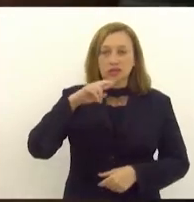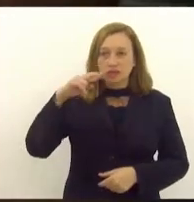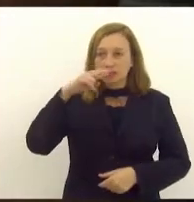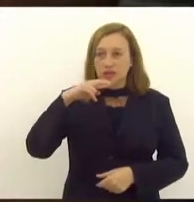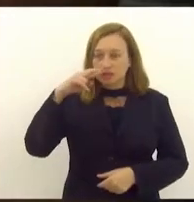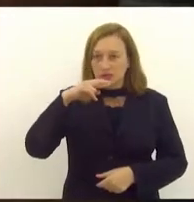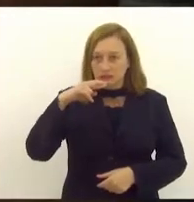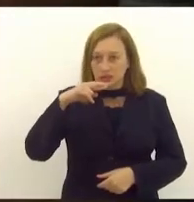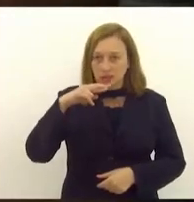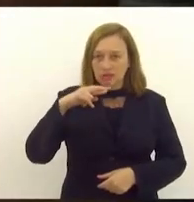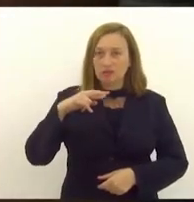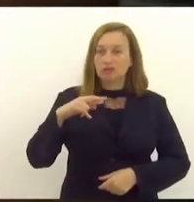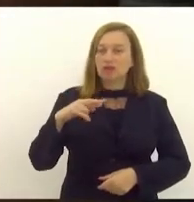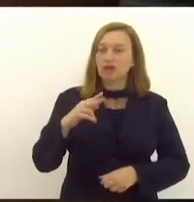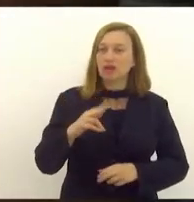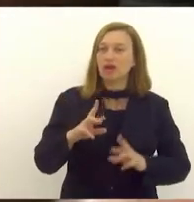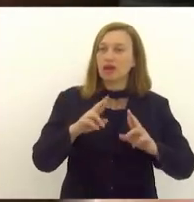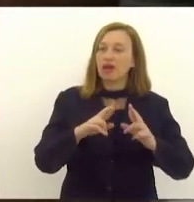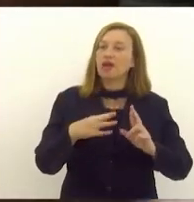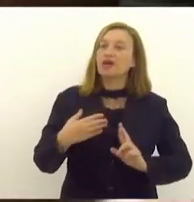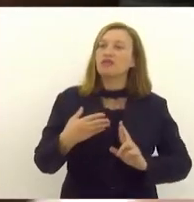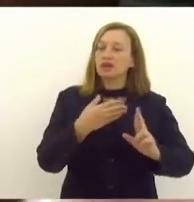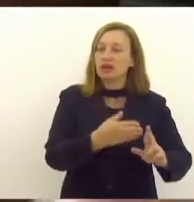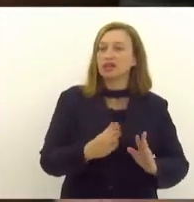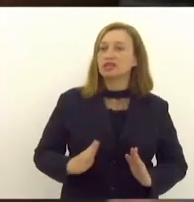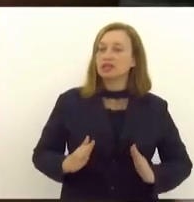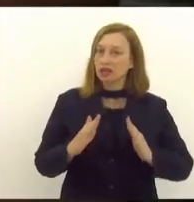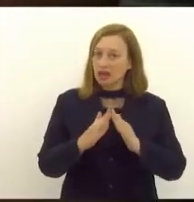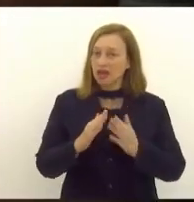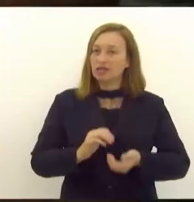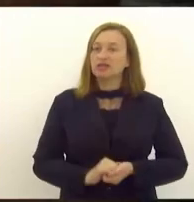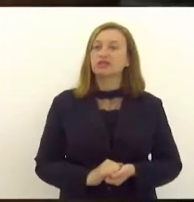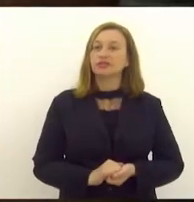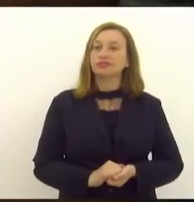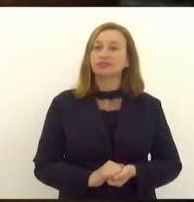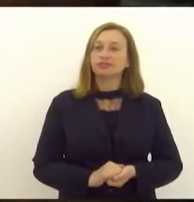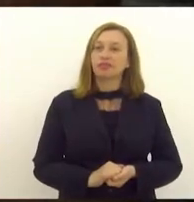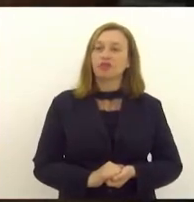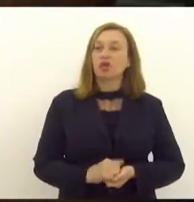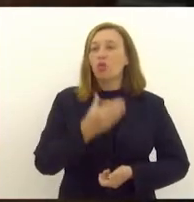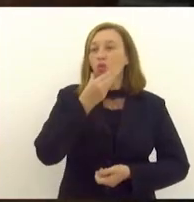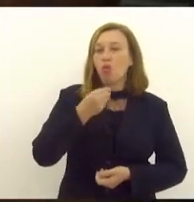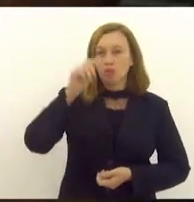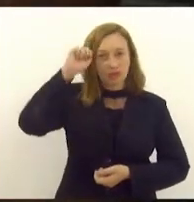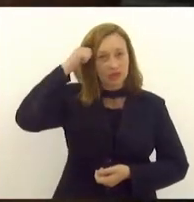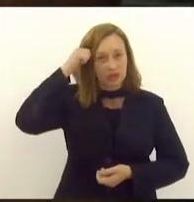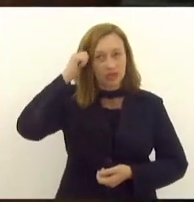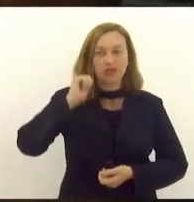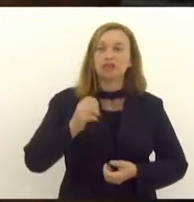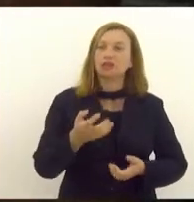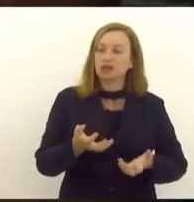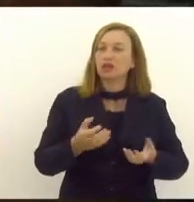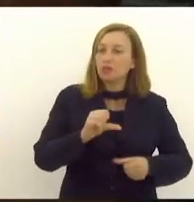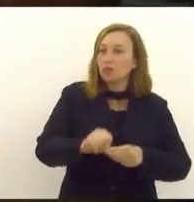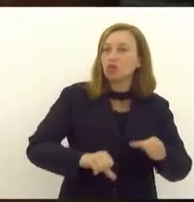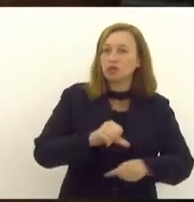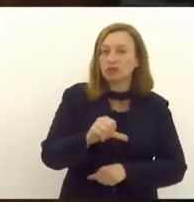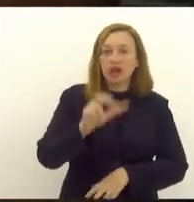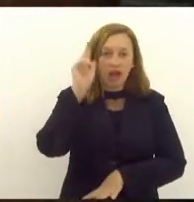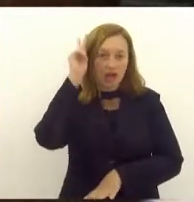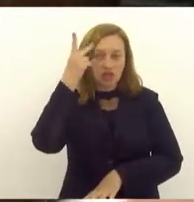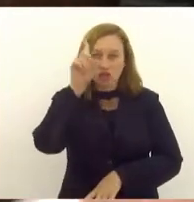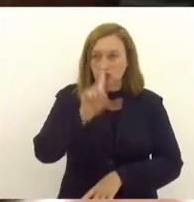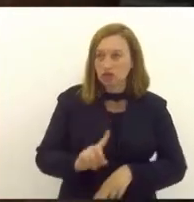mais alta comenda da casa para aquele que vem sendo referenciado como um homem negro que pretende mudar a história